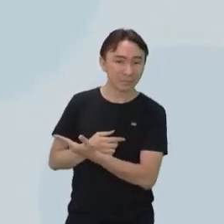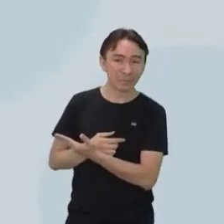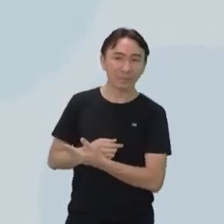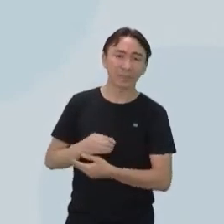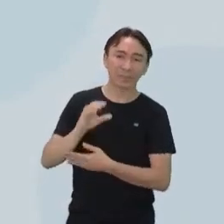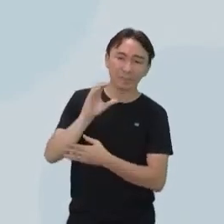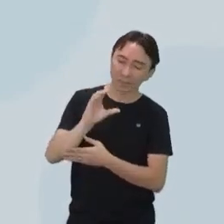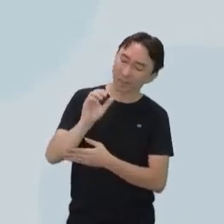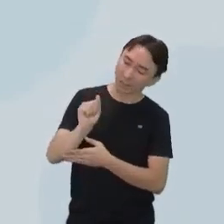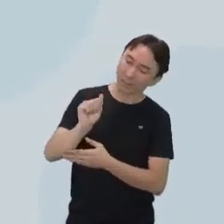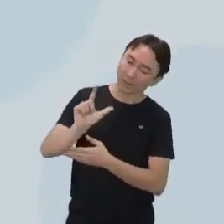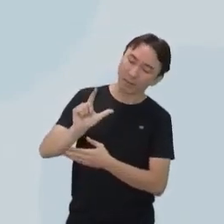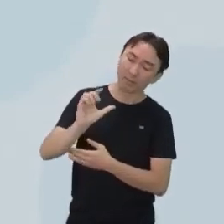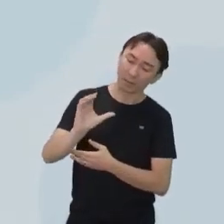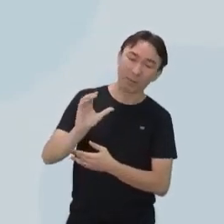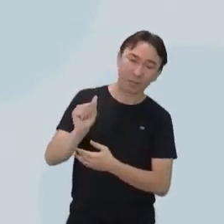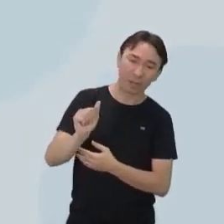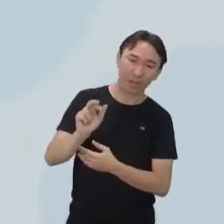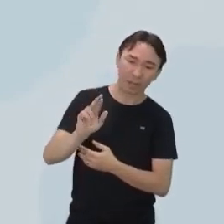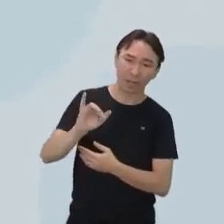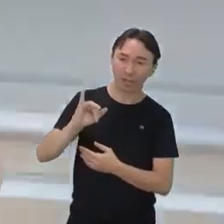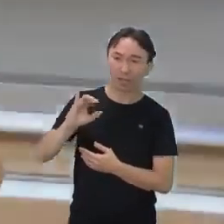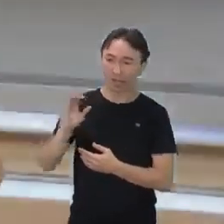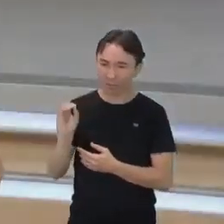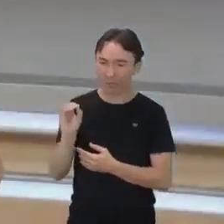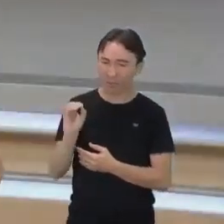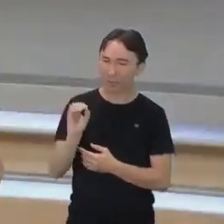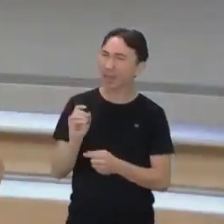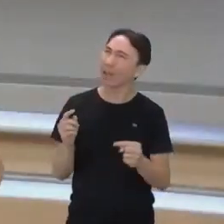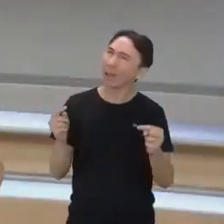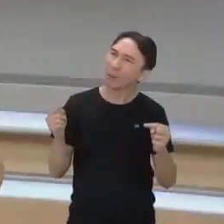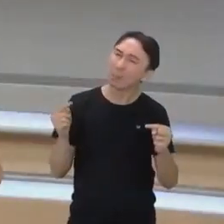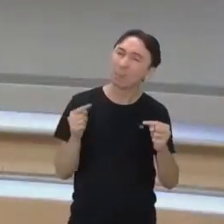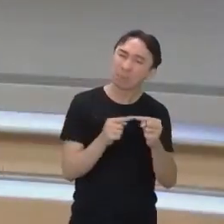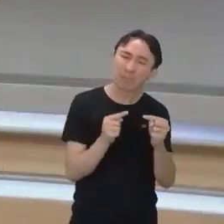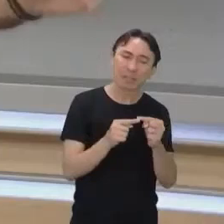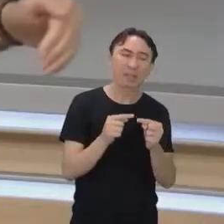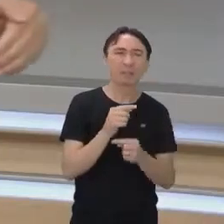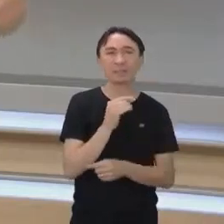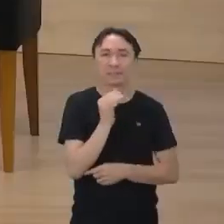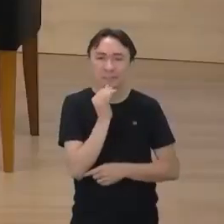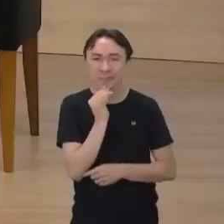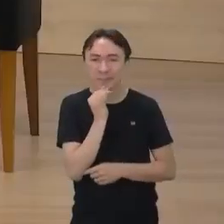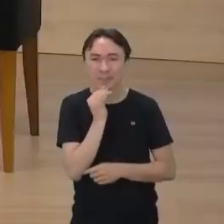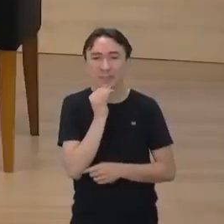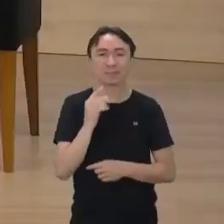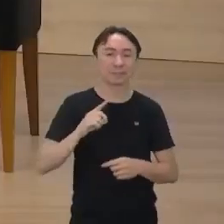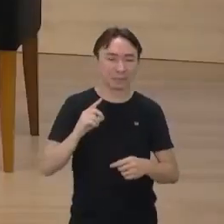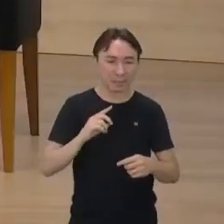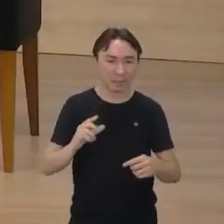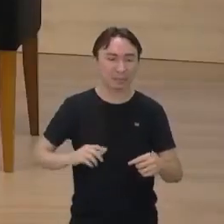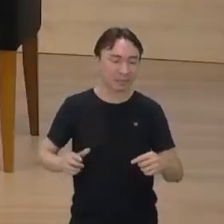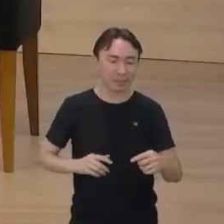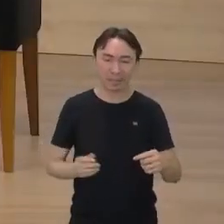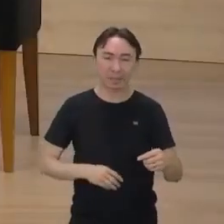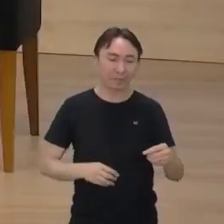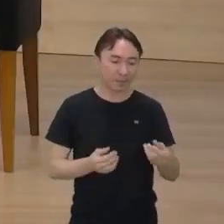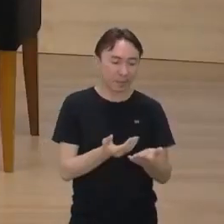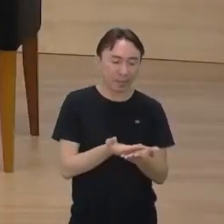Calcário tem a ver com aquilo que você comentou sobre quando a gente vai fazer o cimento, a gente